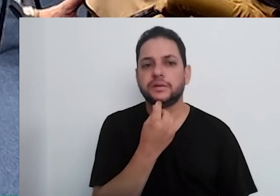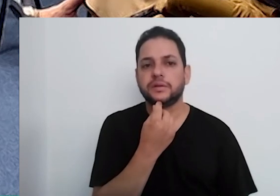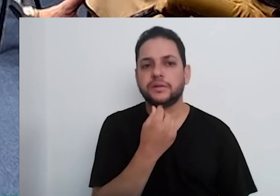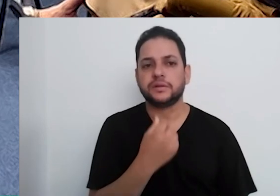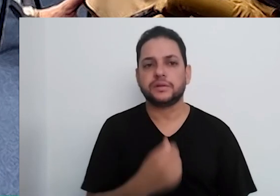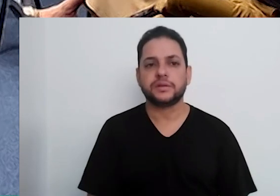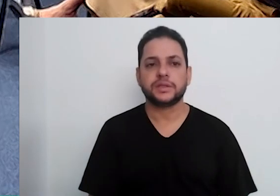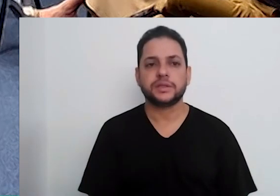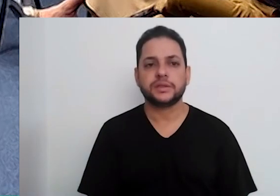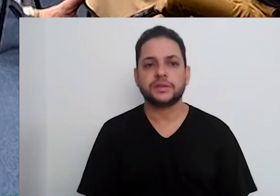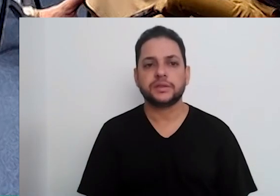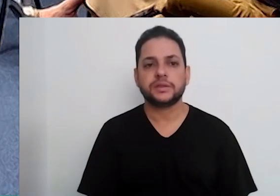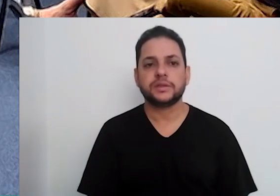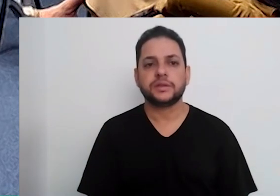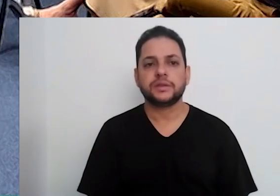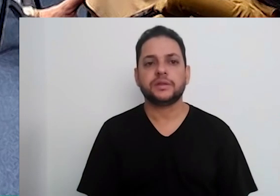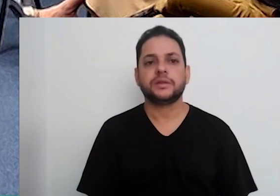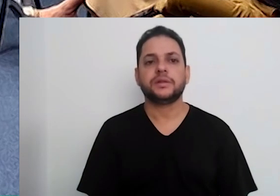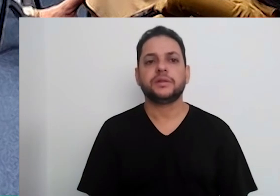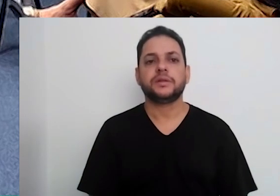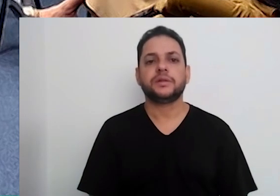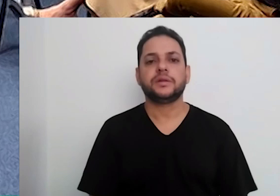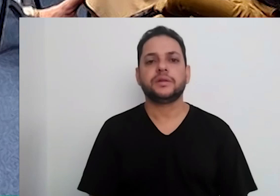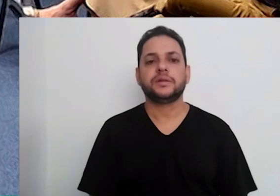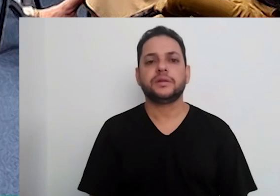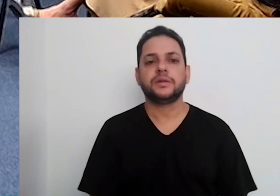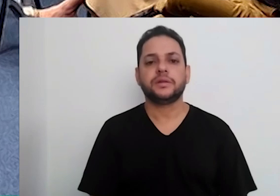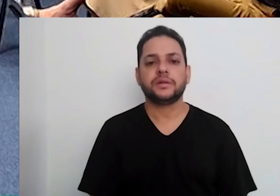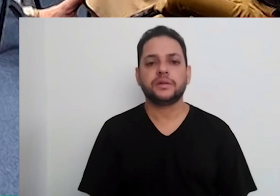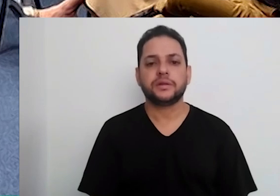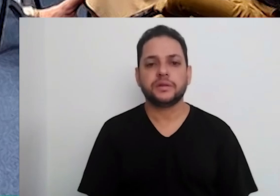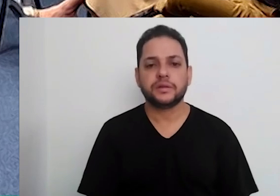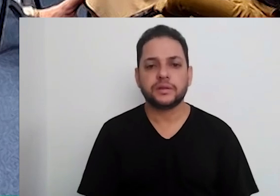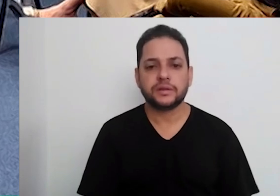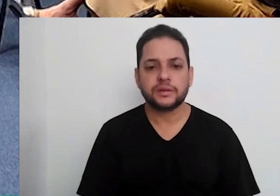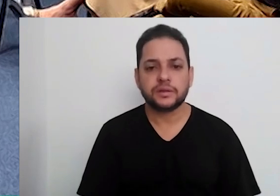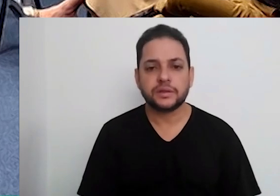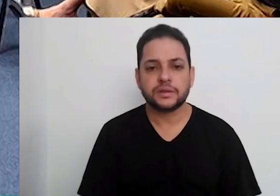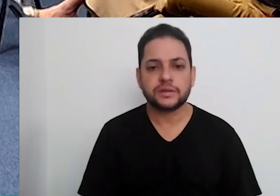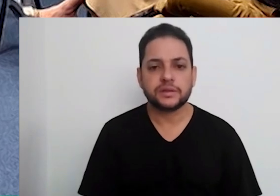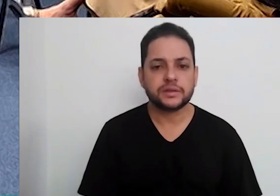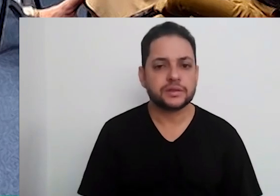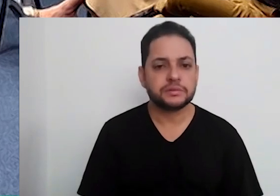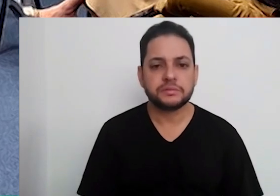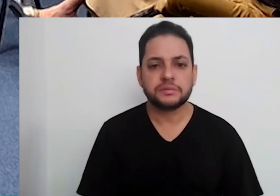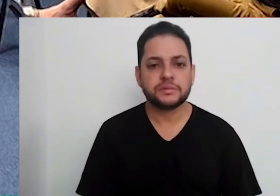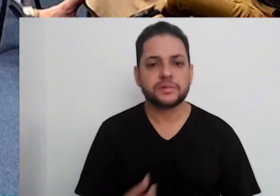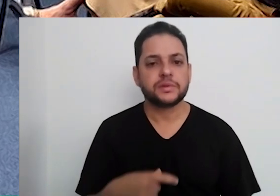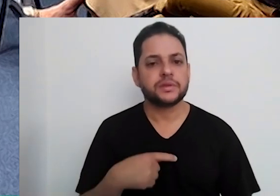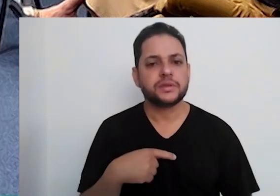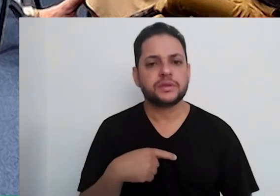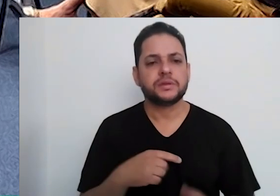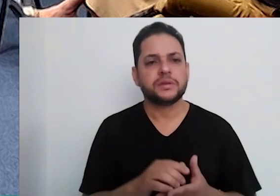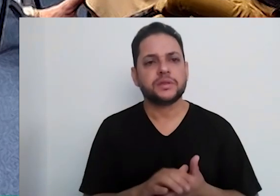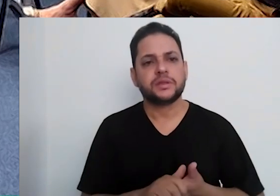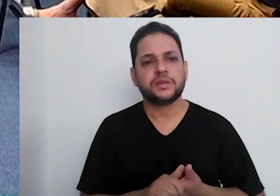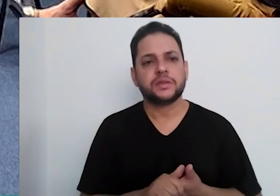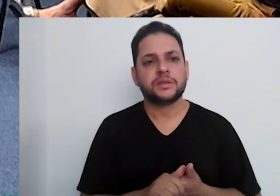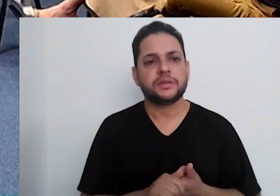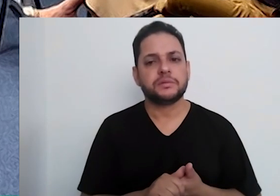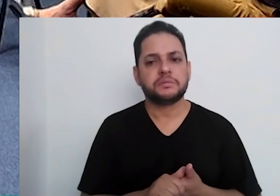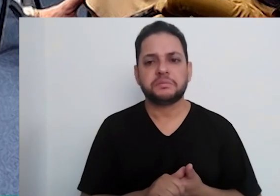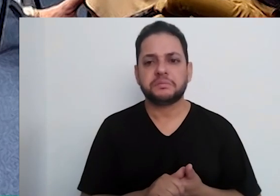ah o que aconteceu qu a tava pesquisando né s para pesquis se chegou aquelas histórias essa